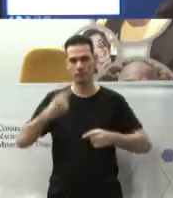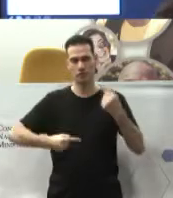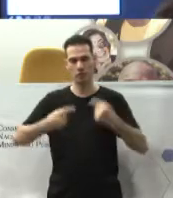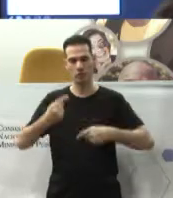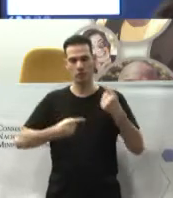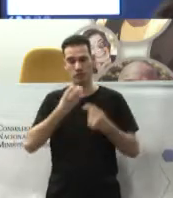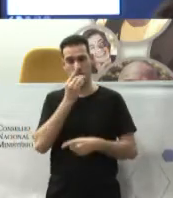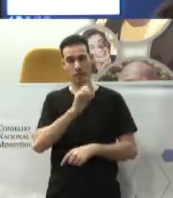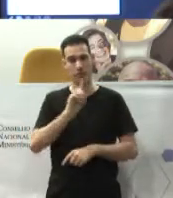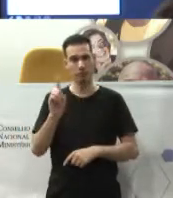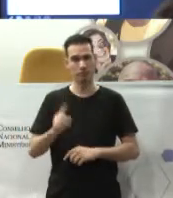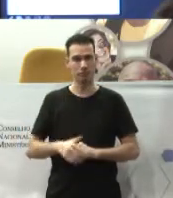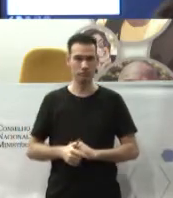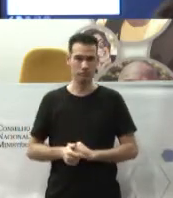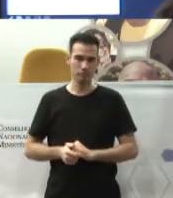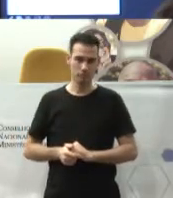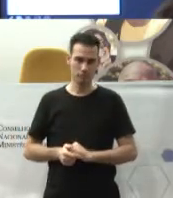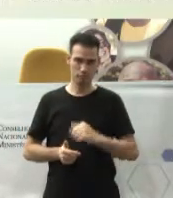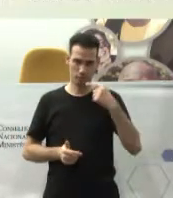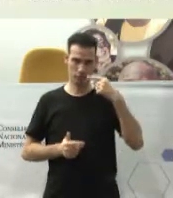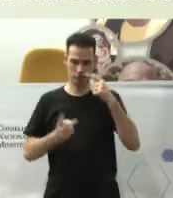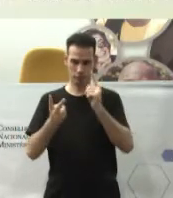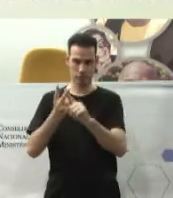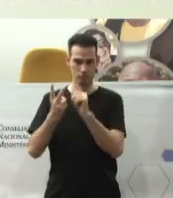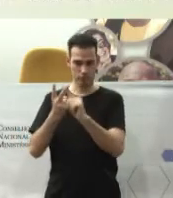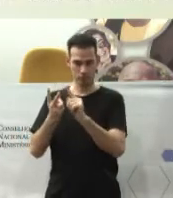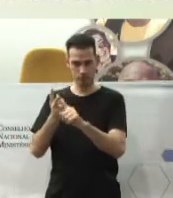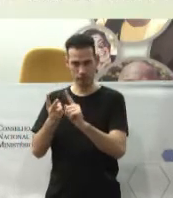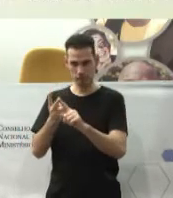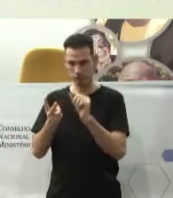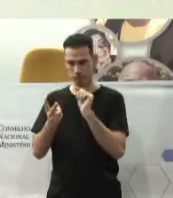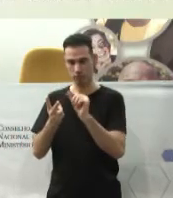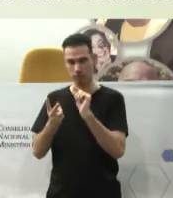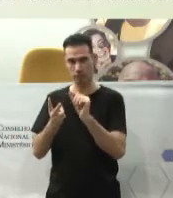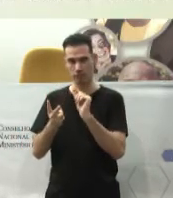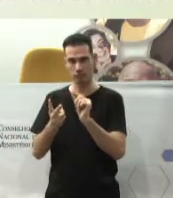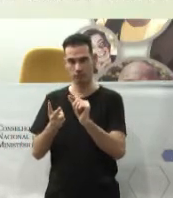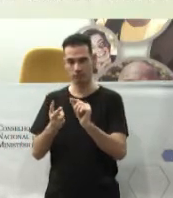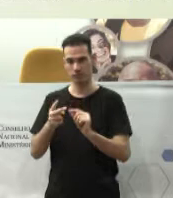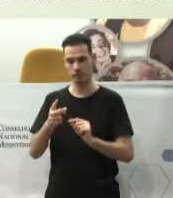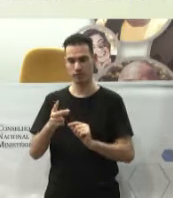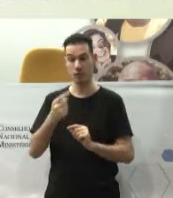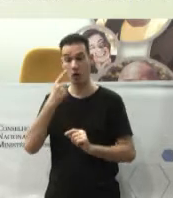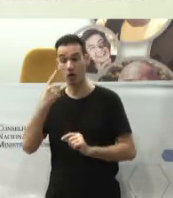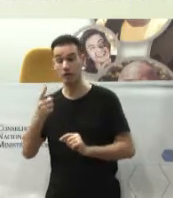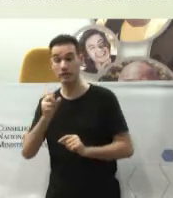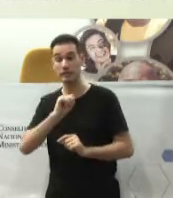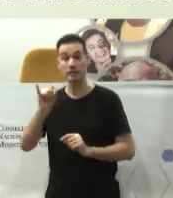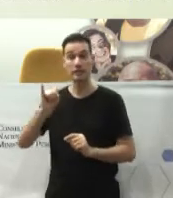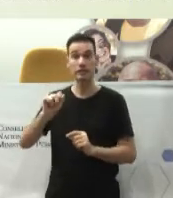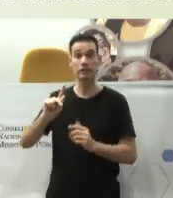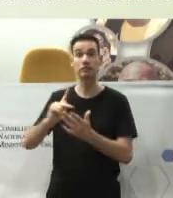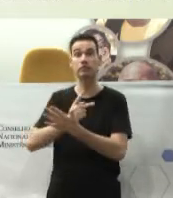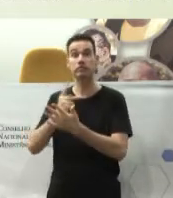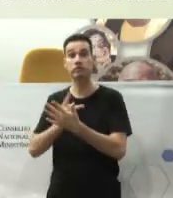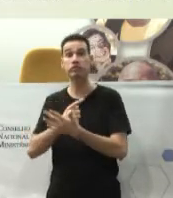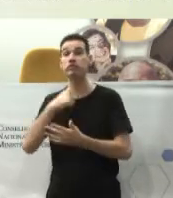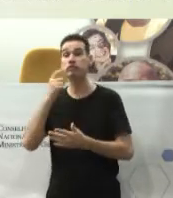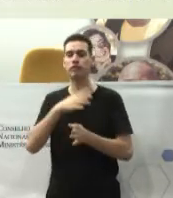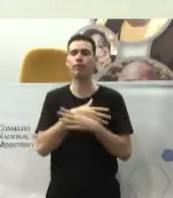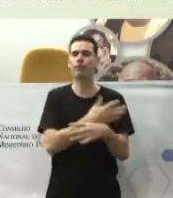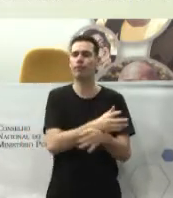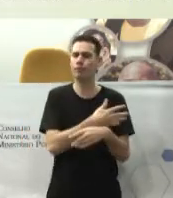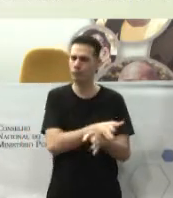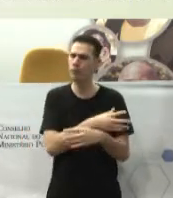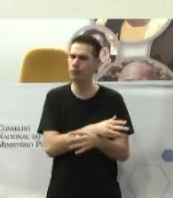não era eficiente. Uma segunda fase é a fase de cumprimento ou penalização por descumprimento. E aí, mais uma